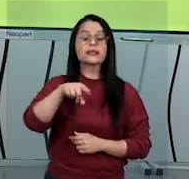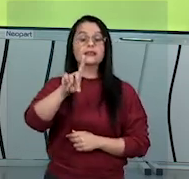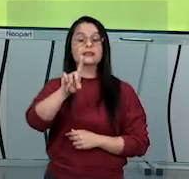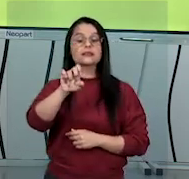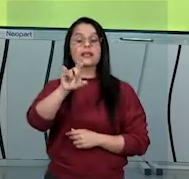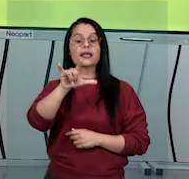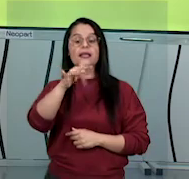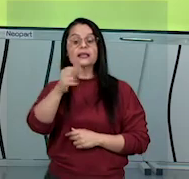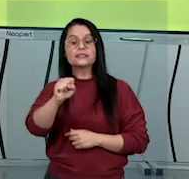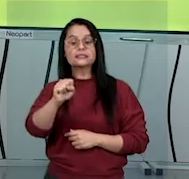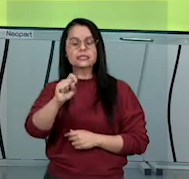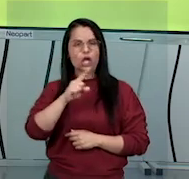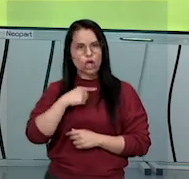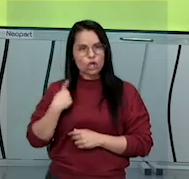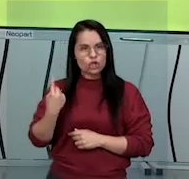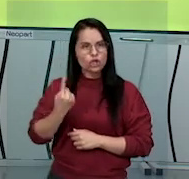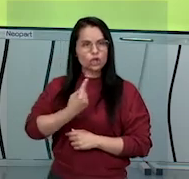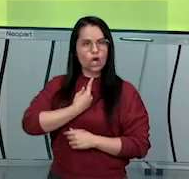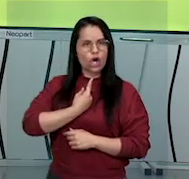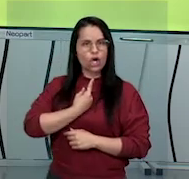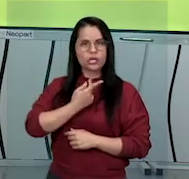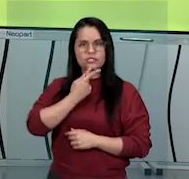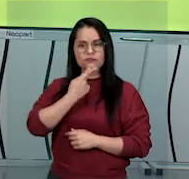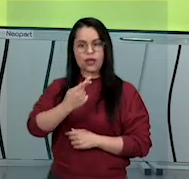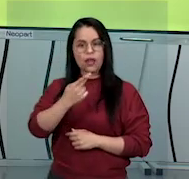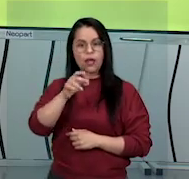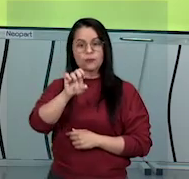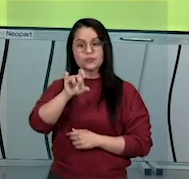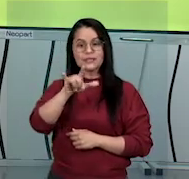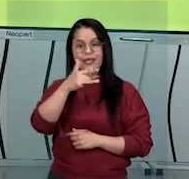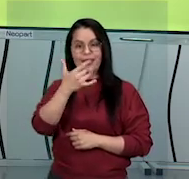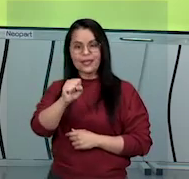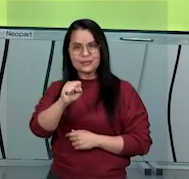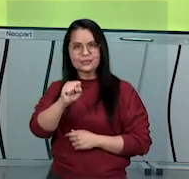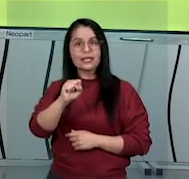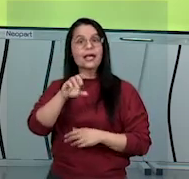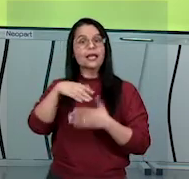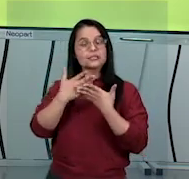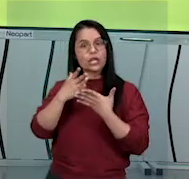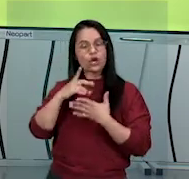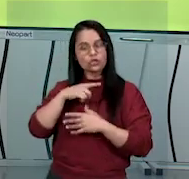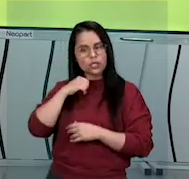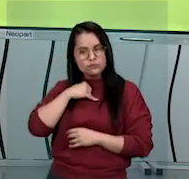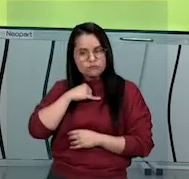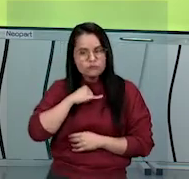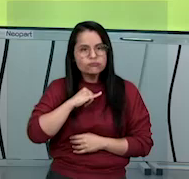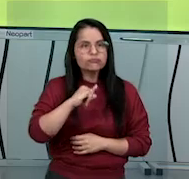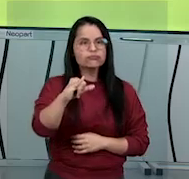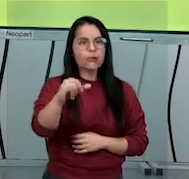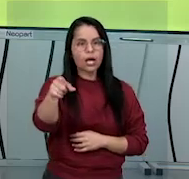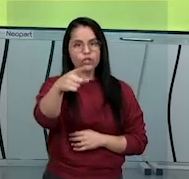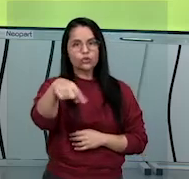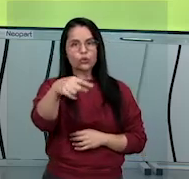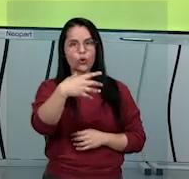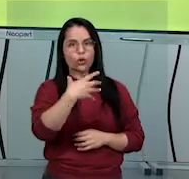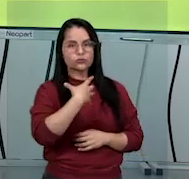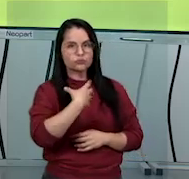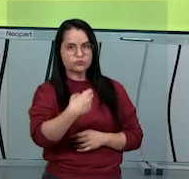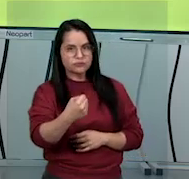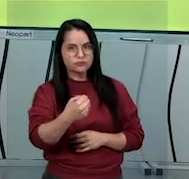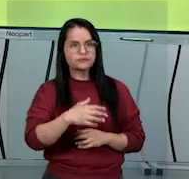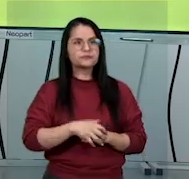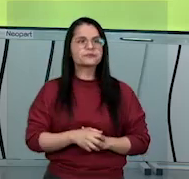eles, nós falamos sobre eles. Então, nós somos emissores e os outros são os